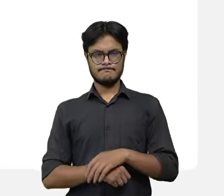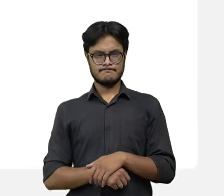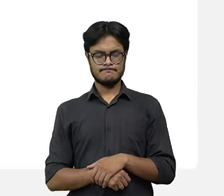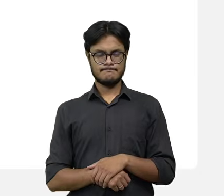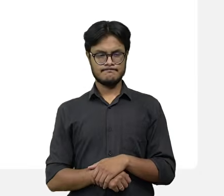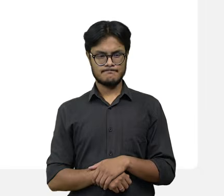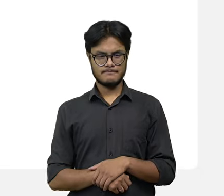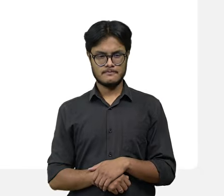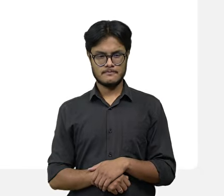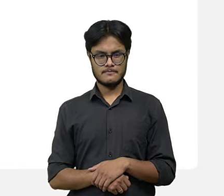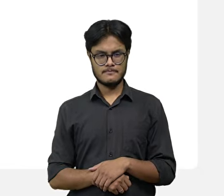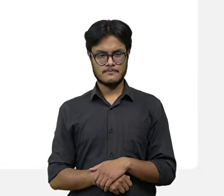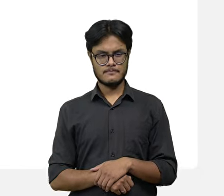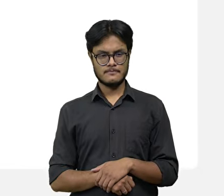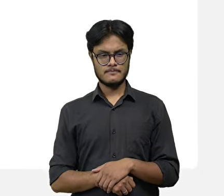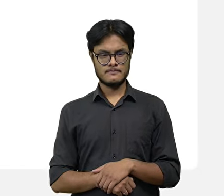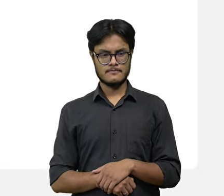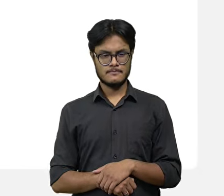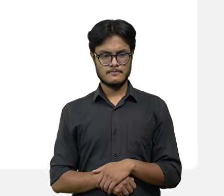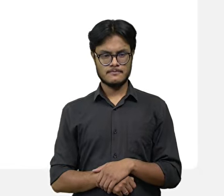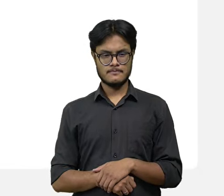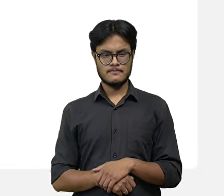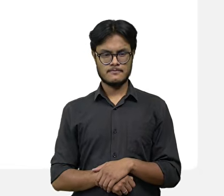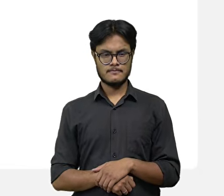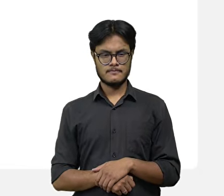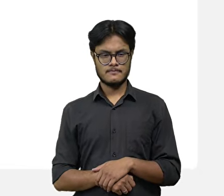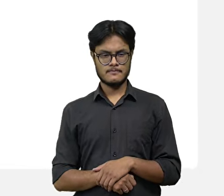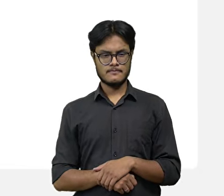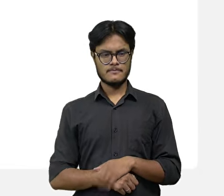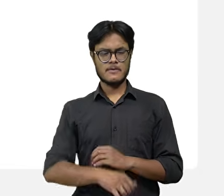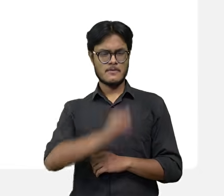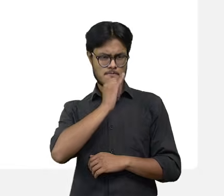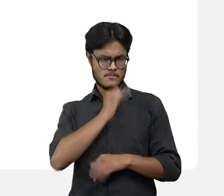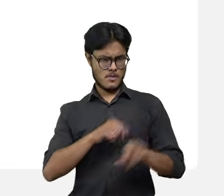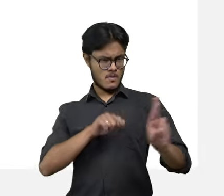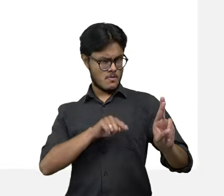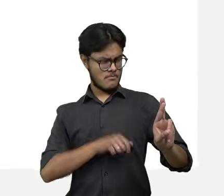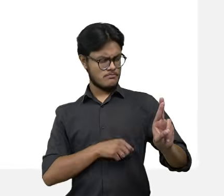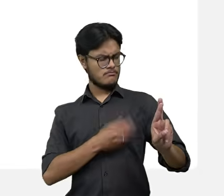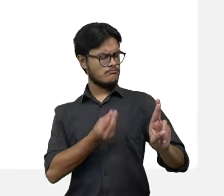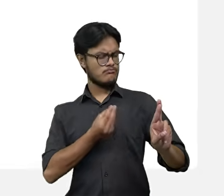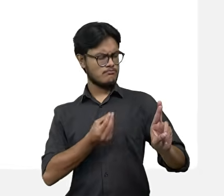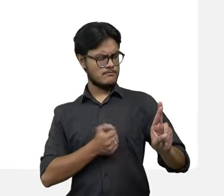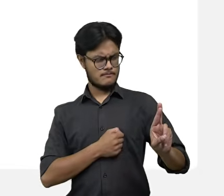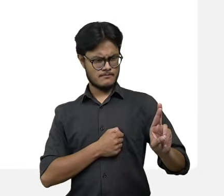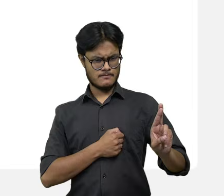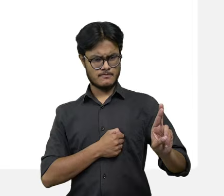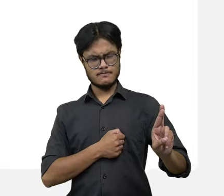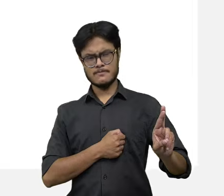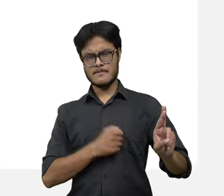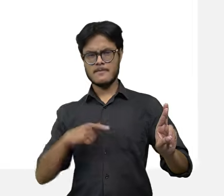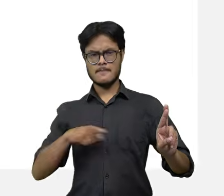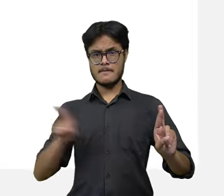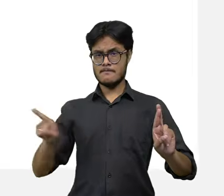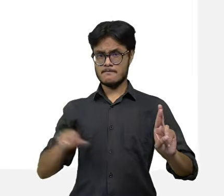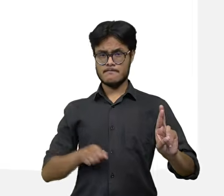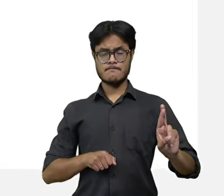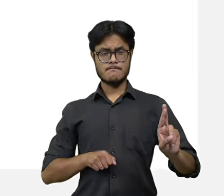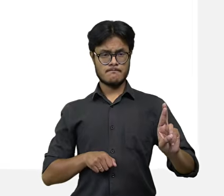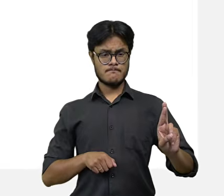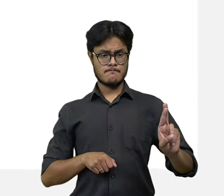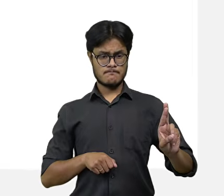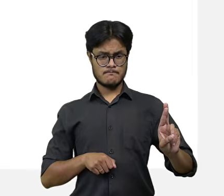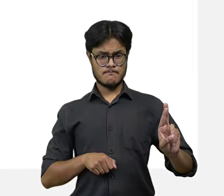nesse condutor. Observe o seguinte, a resistência vai ser diretamente proporcional